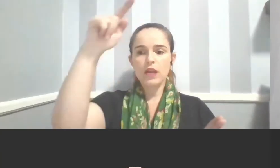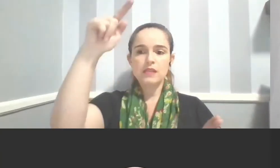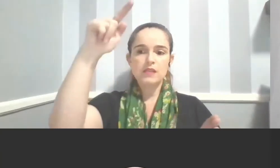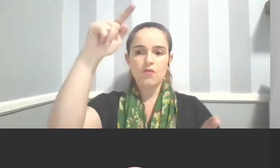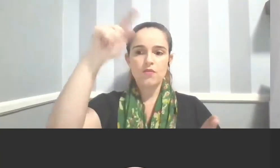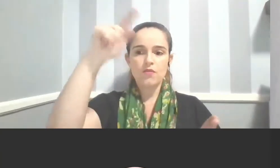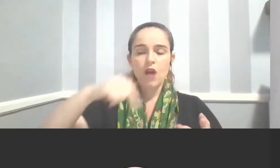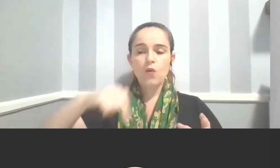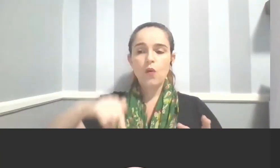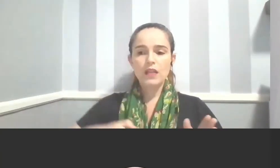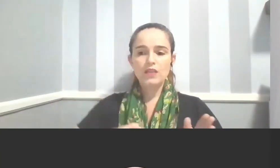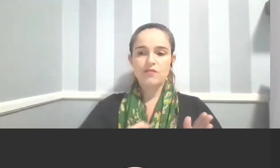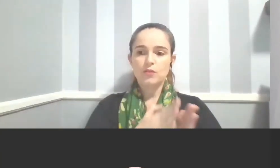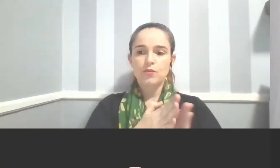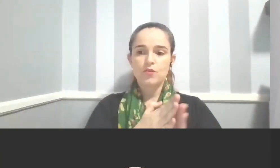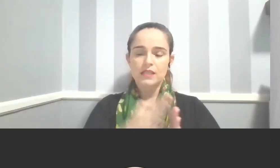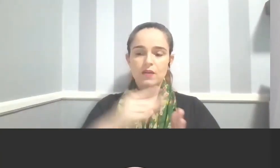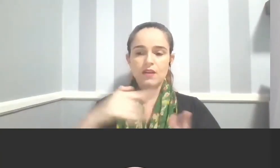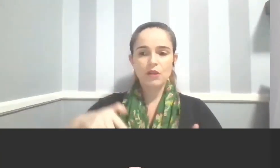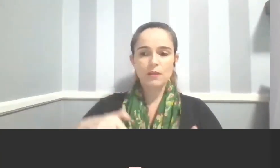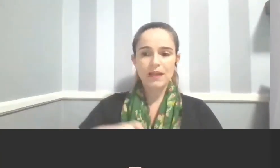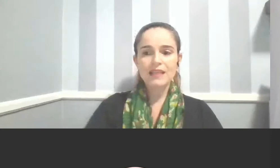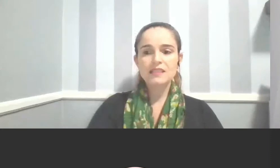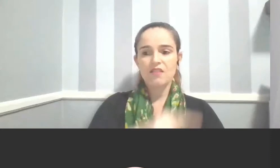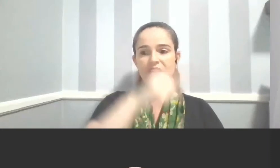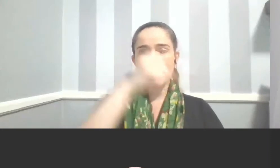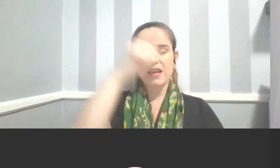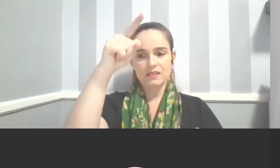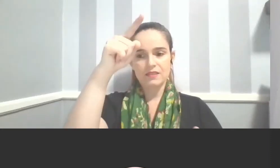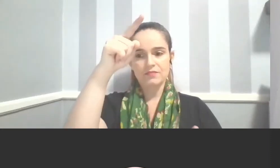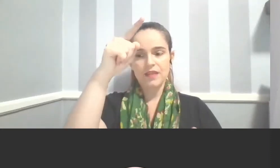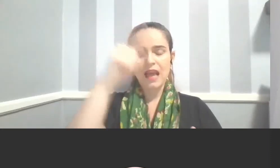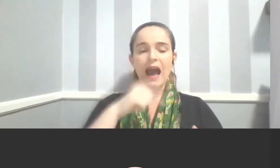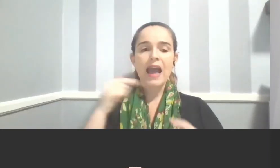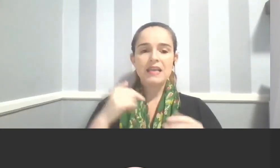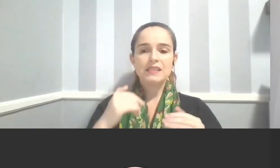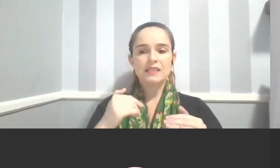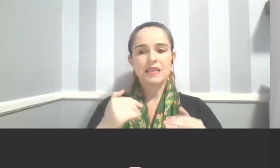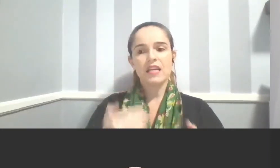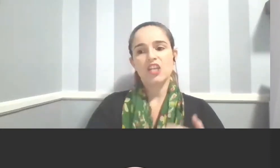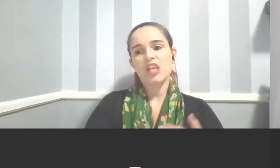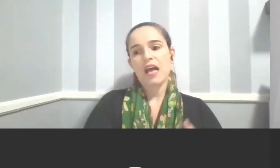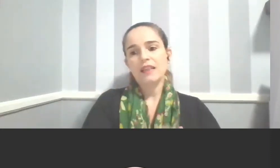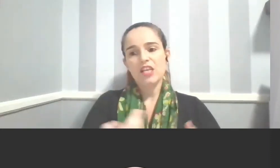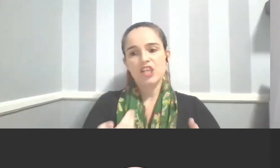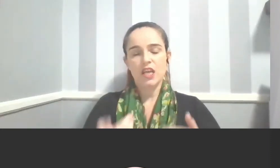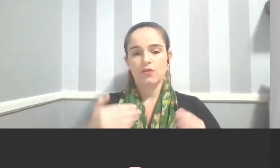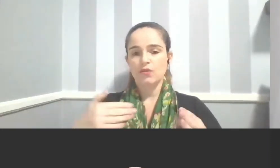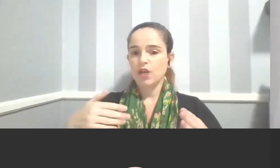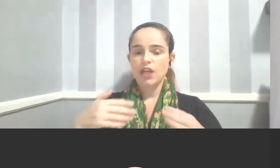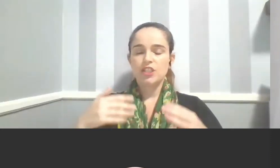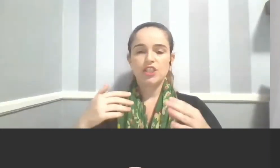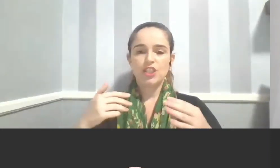sangue volta para o coração. Quando ele volta para o coração, ele volta pelas veias. Aí esse sangue ele já